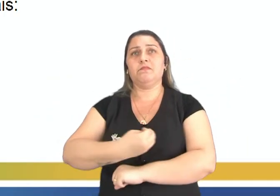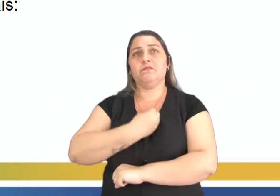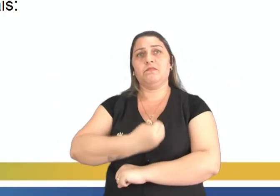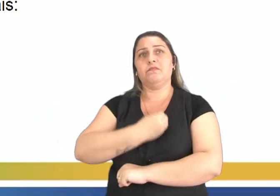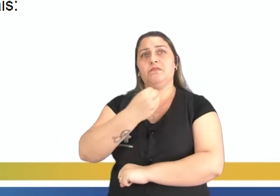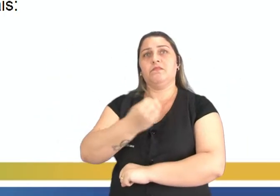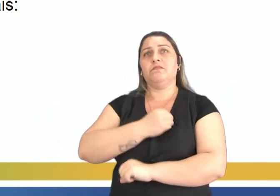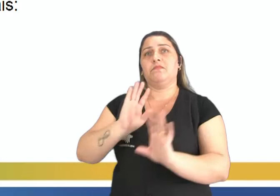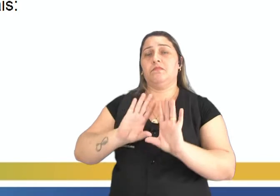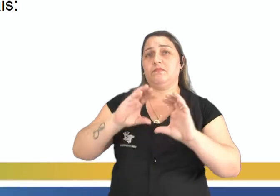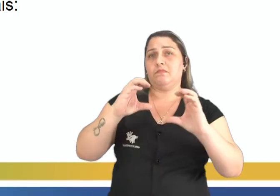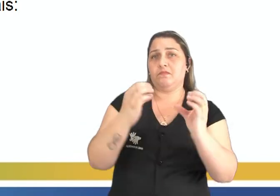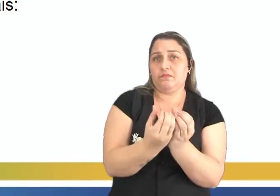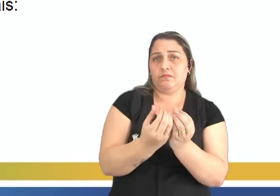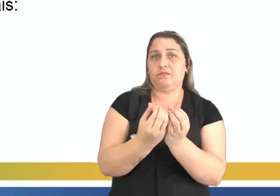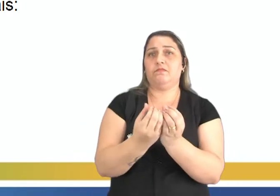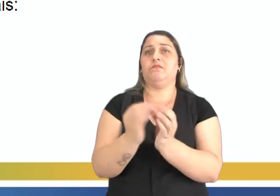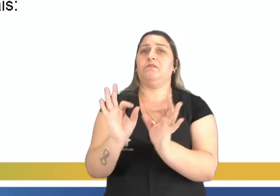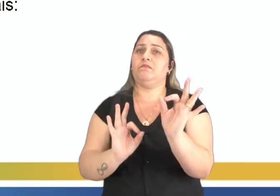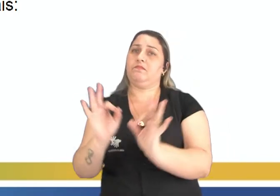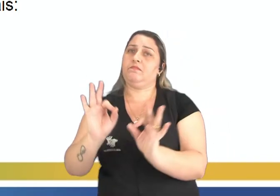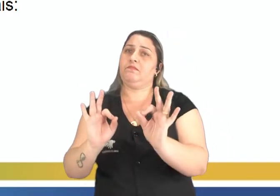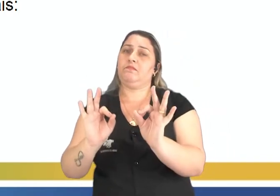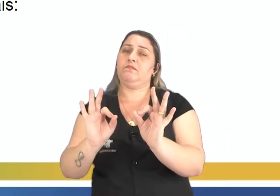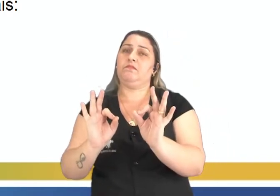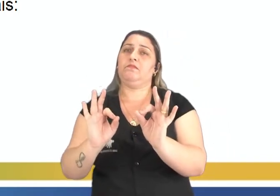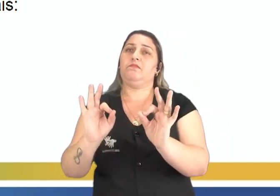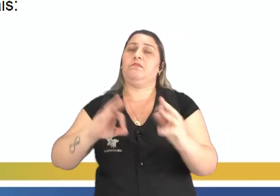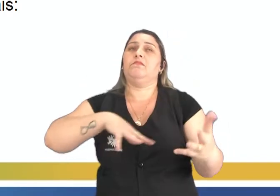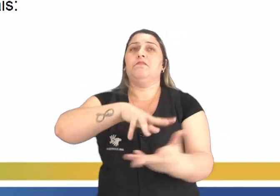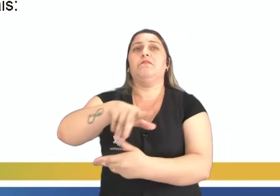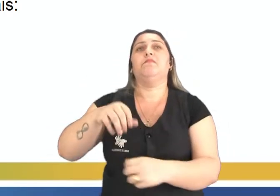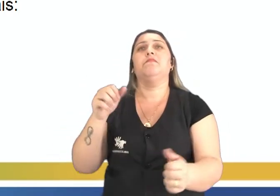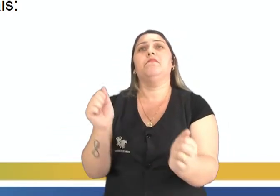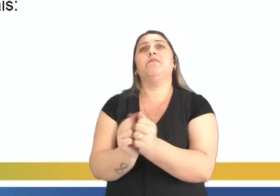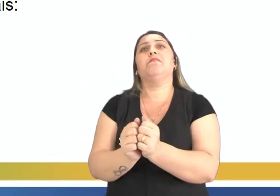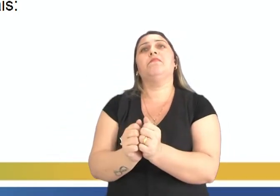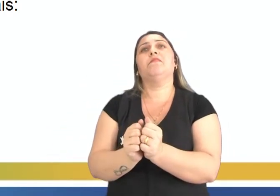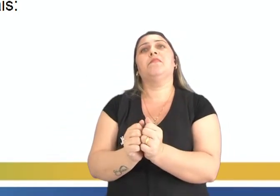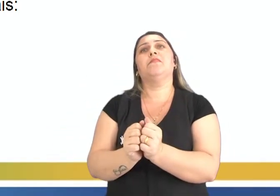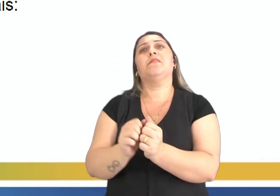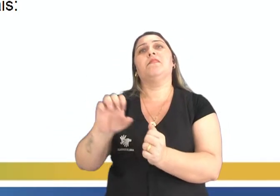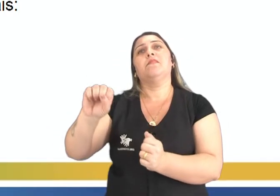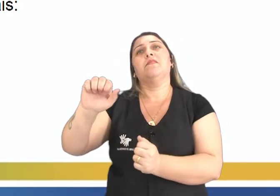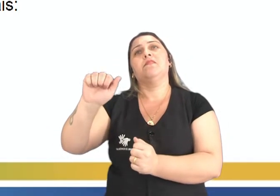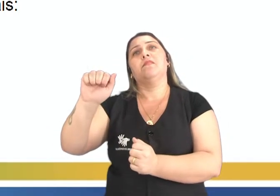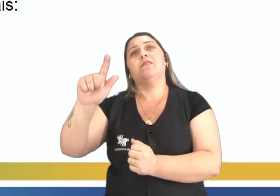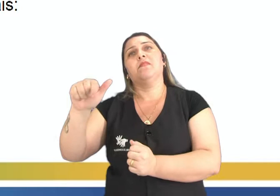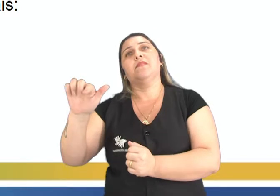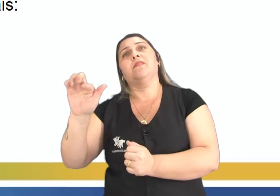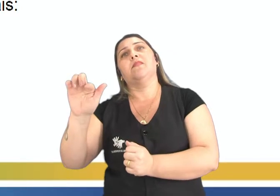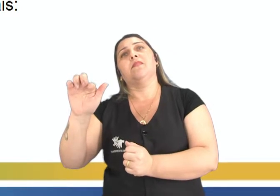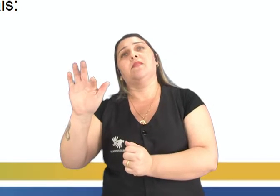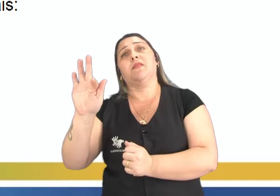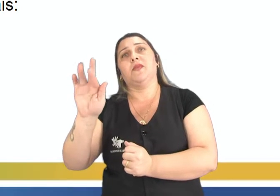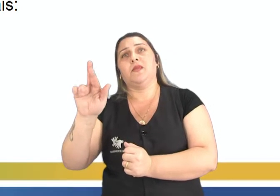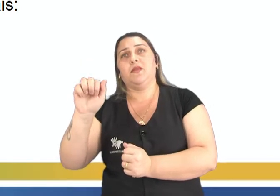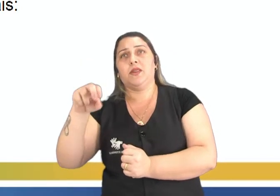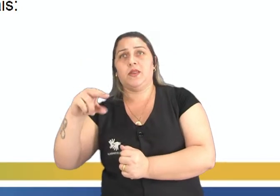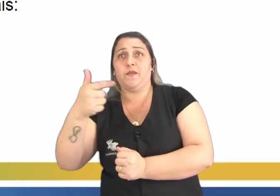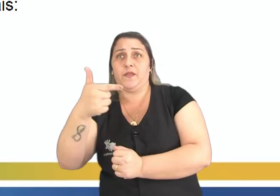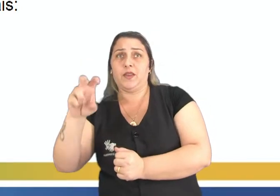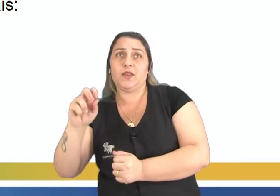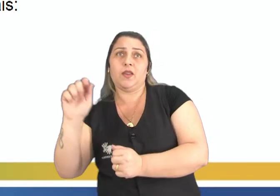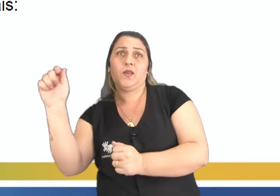à Conferência sobre a Organização Internacional, que se reuniram em São Francisco de 25 de abril a 26 de junho